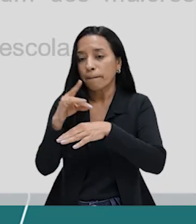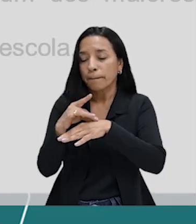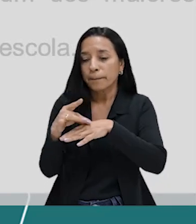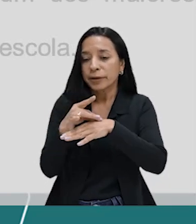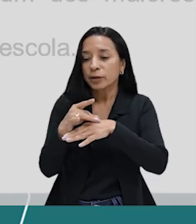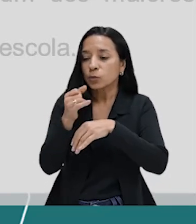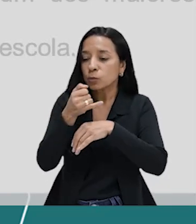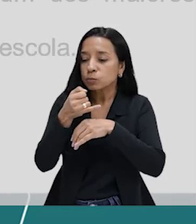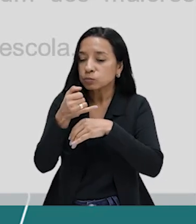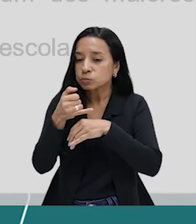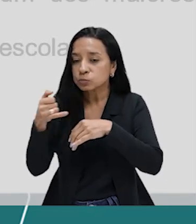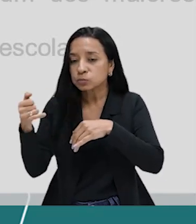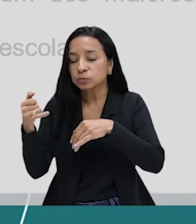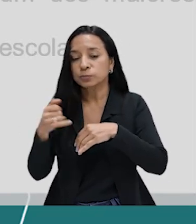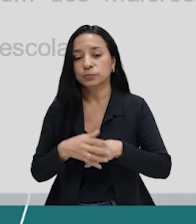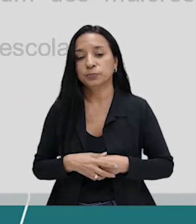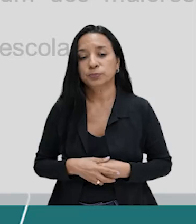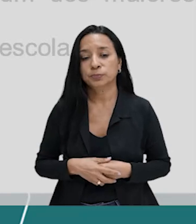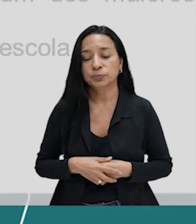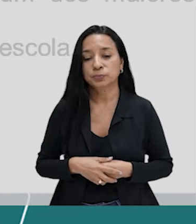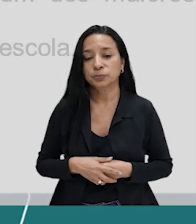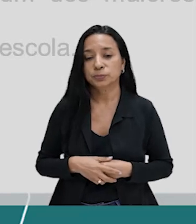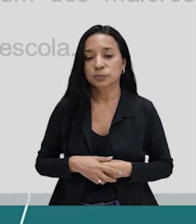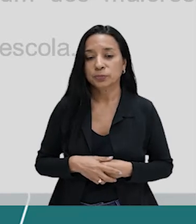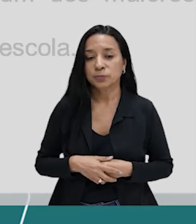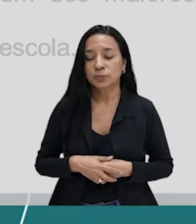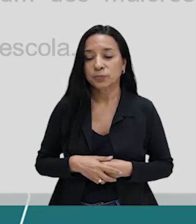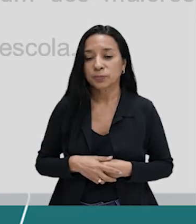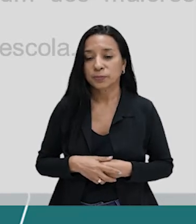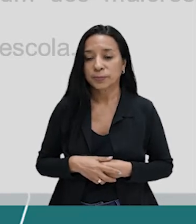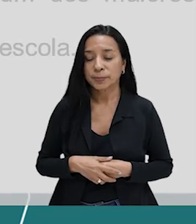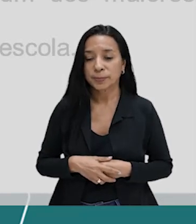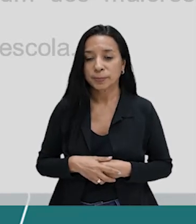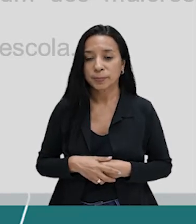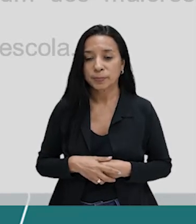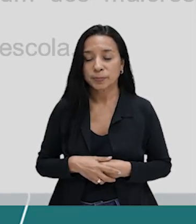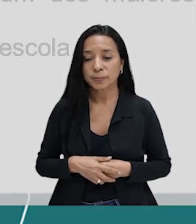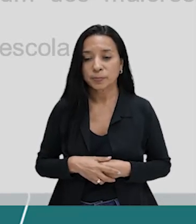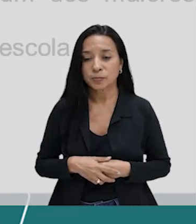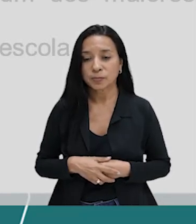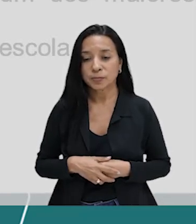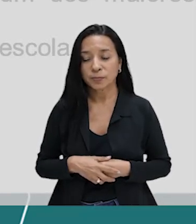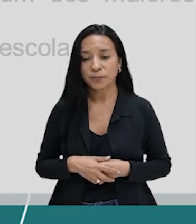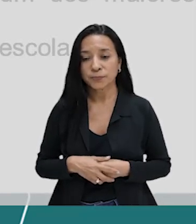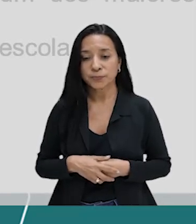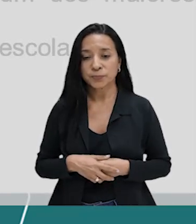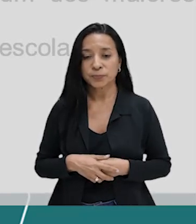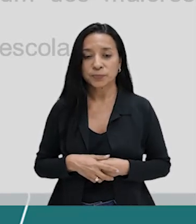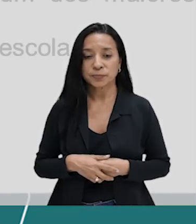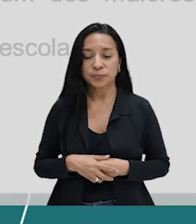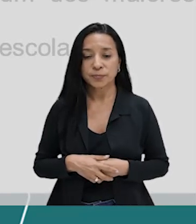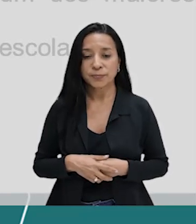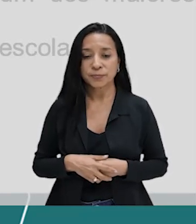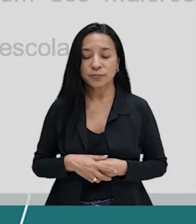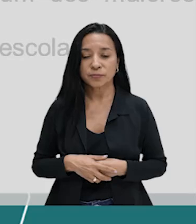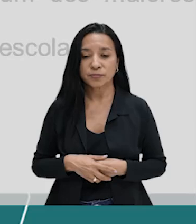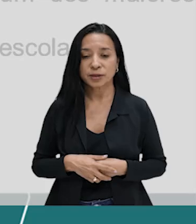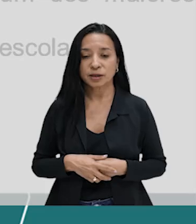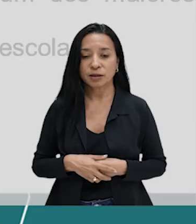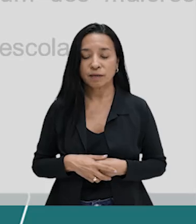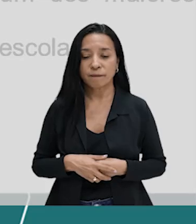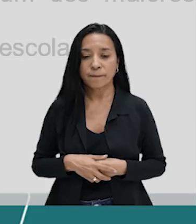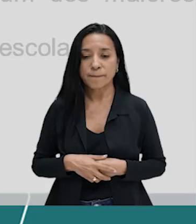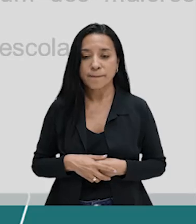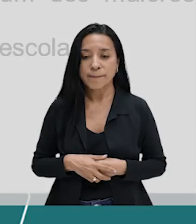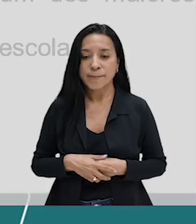mãe um vestido amarelo claro. Ele estava feliz porque foi aprovado no vestibular. A